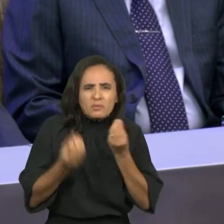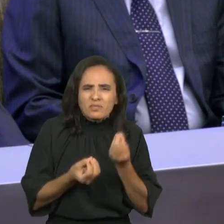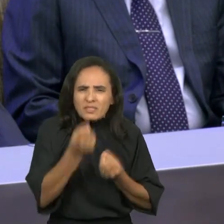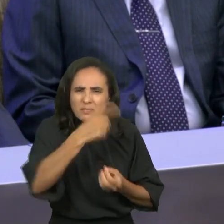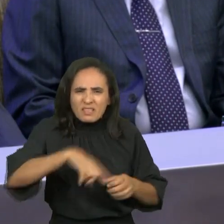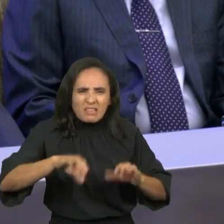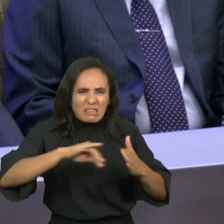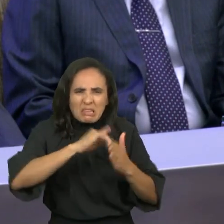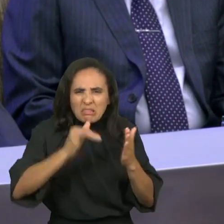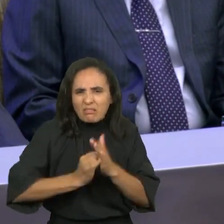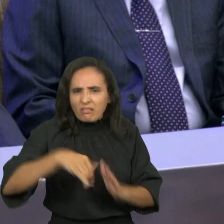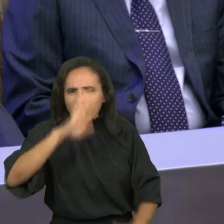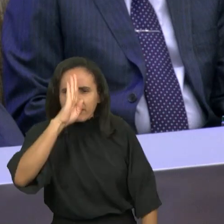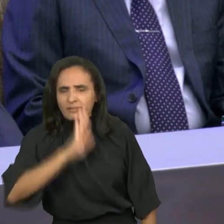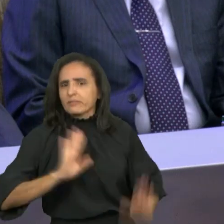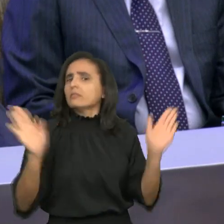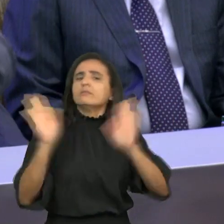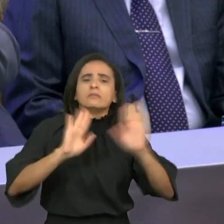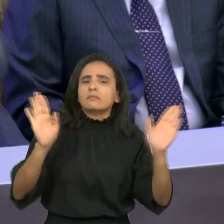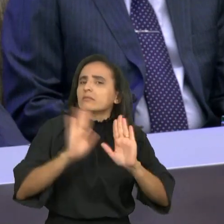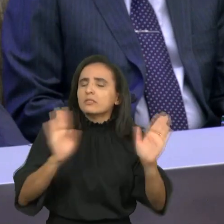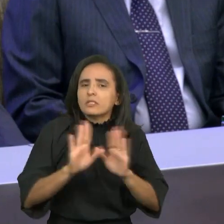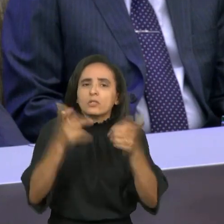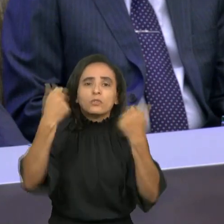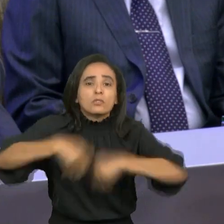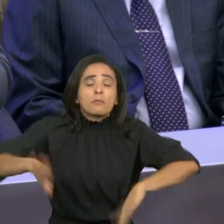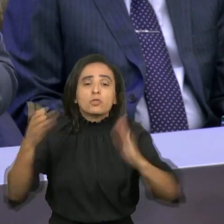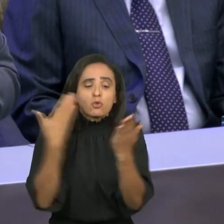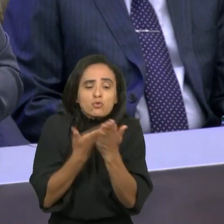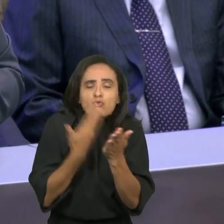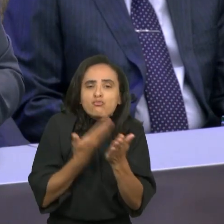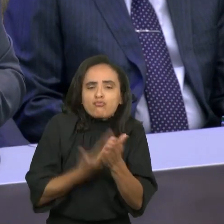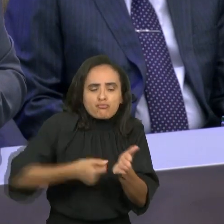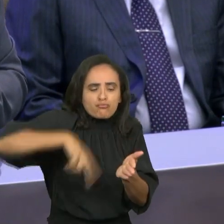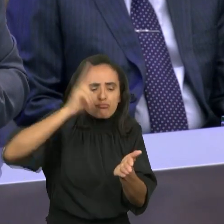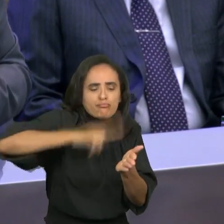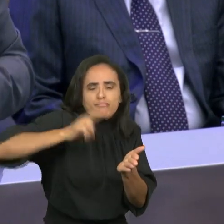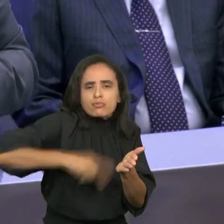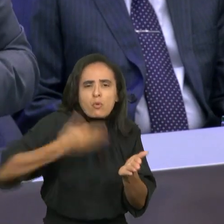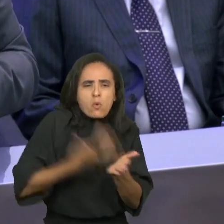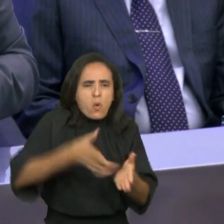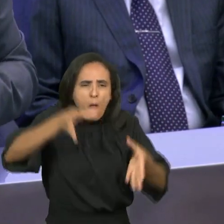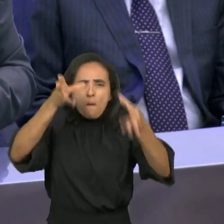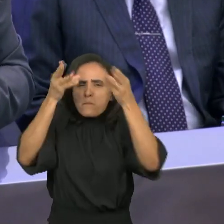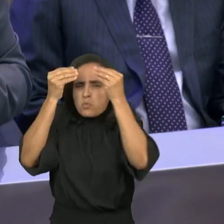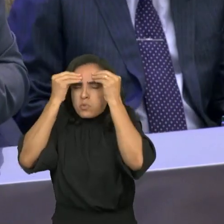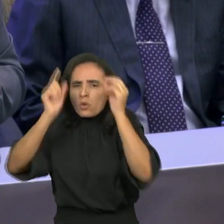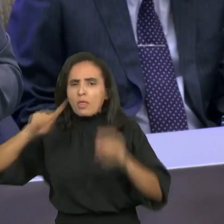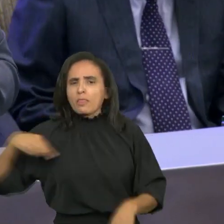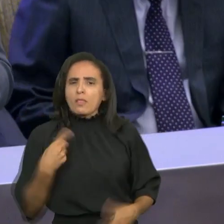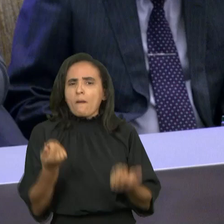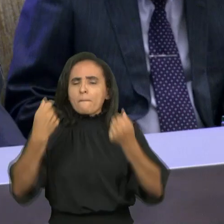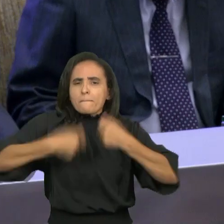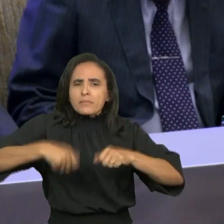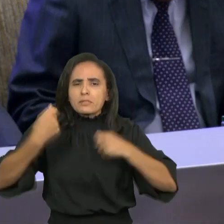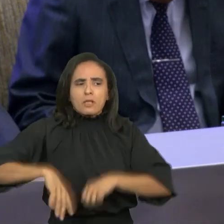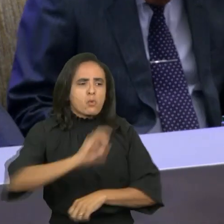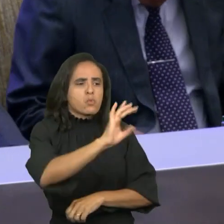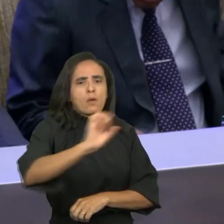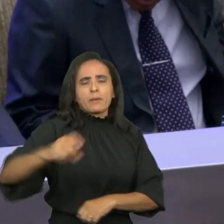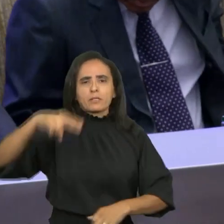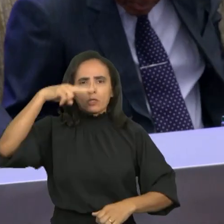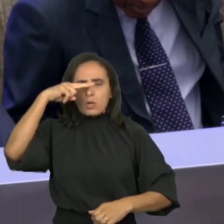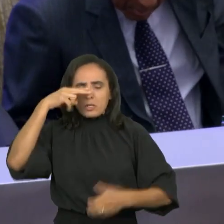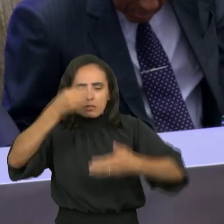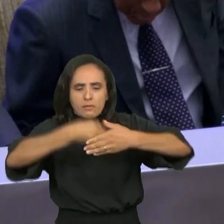não tem solução imediata não se iluda nós precisamos cada cliente no